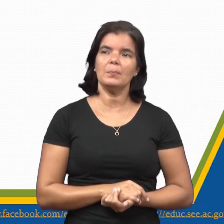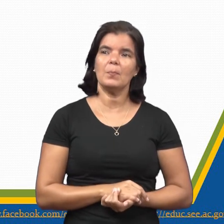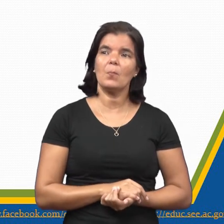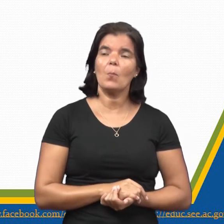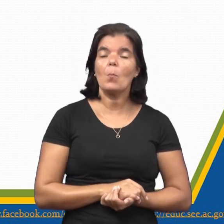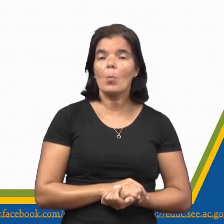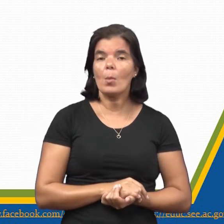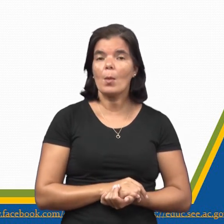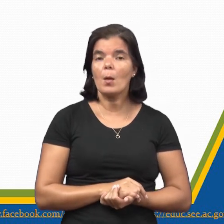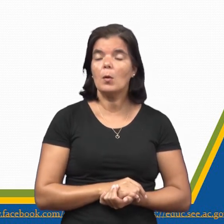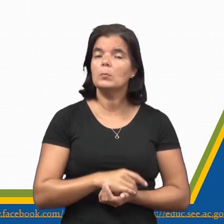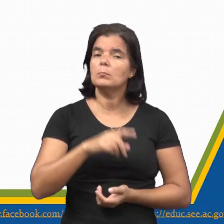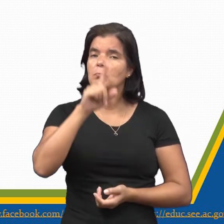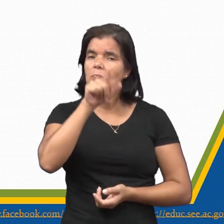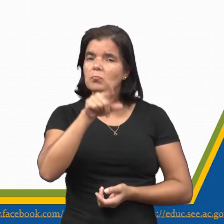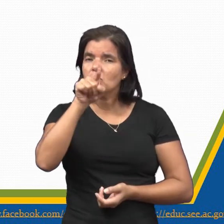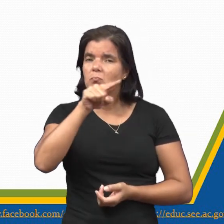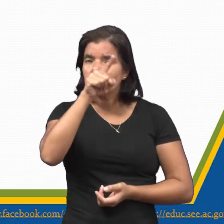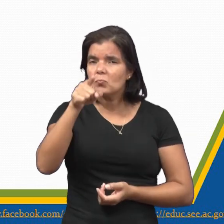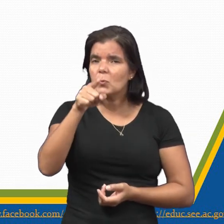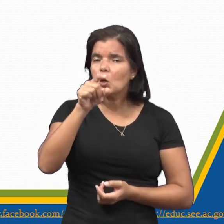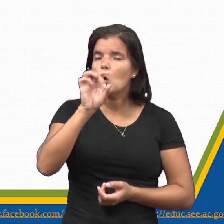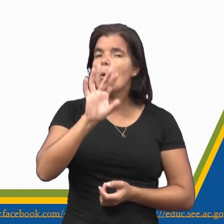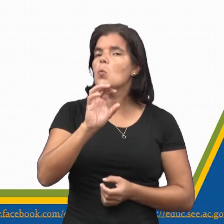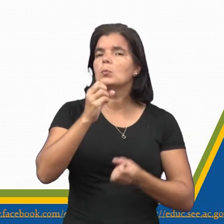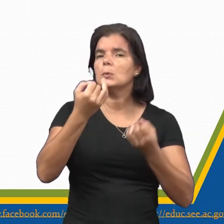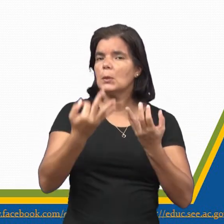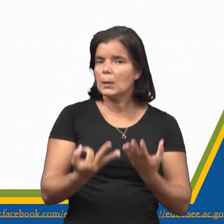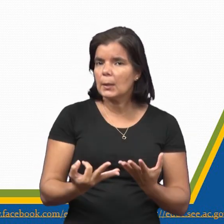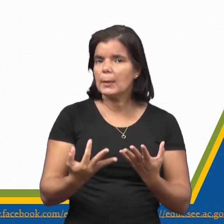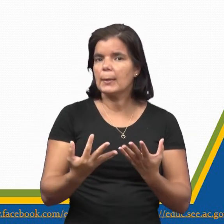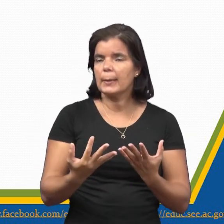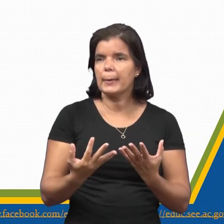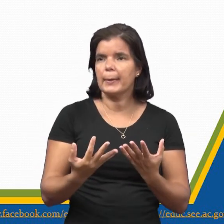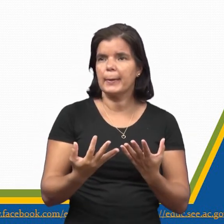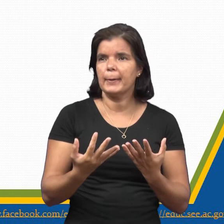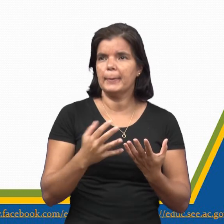O π, só uma curiosidade, ele é obtido